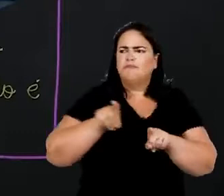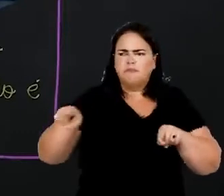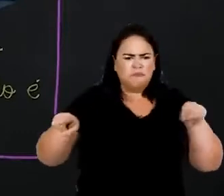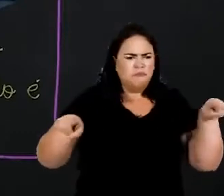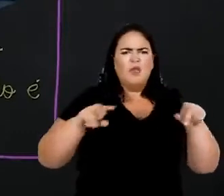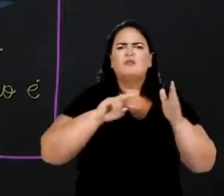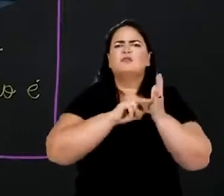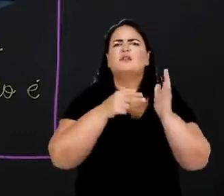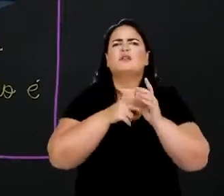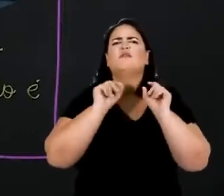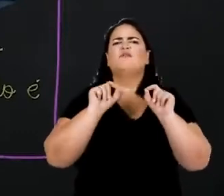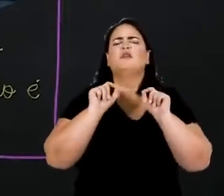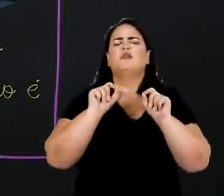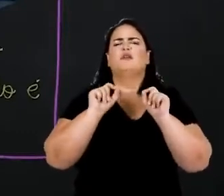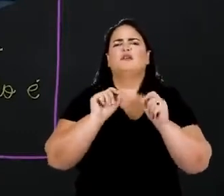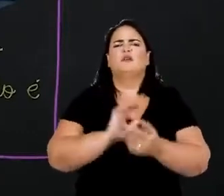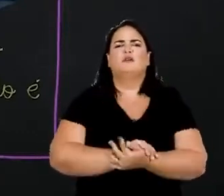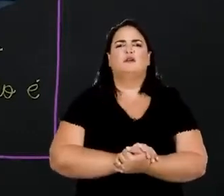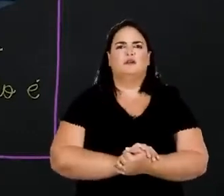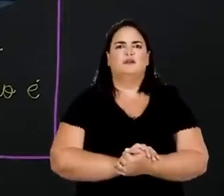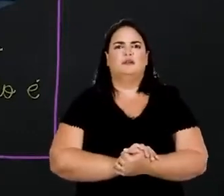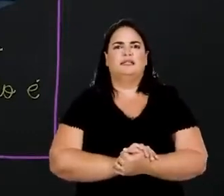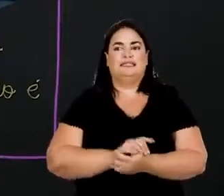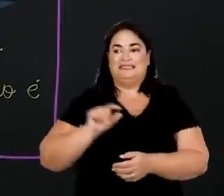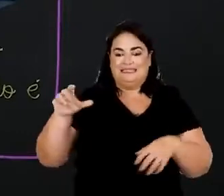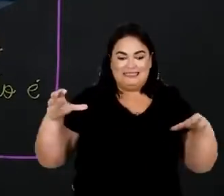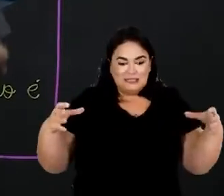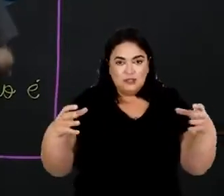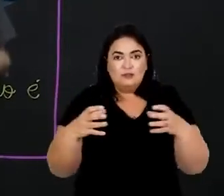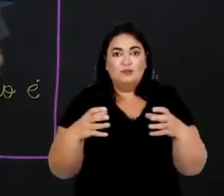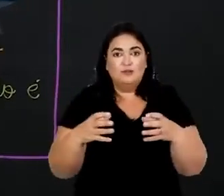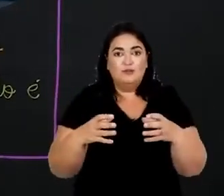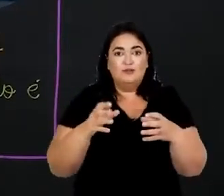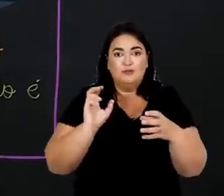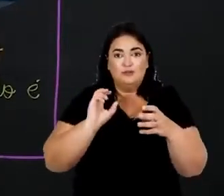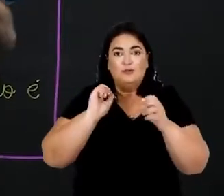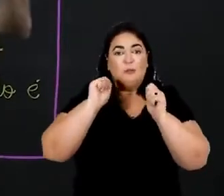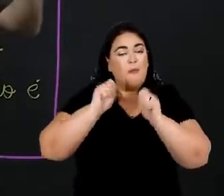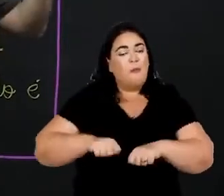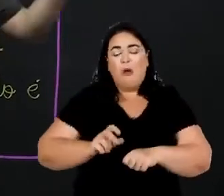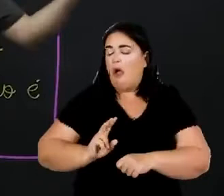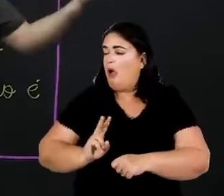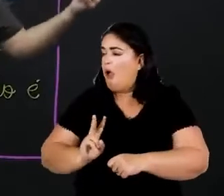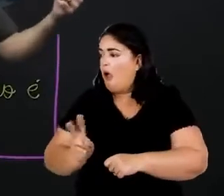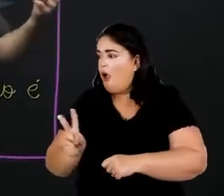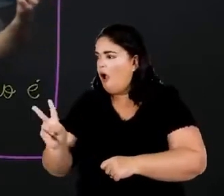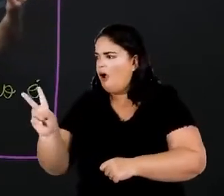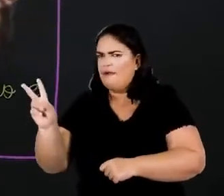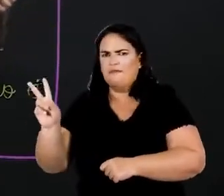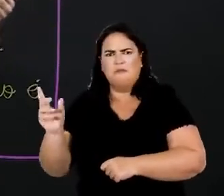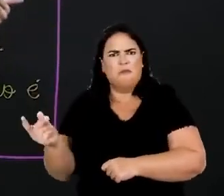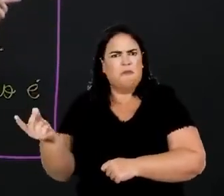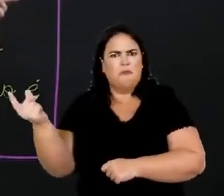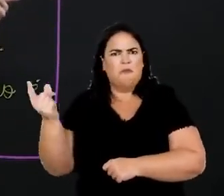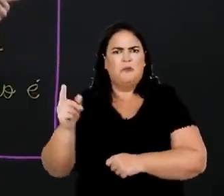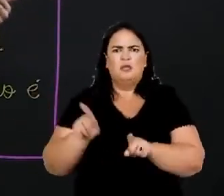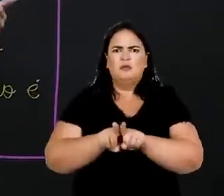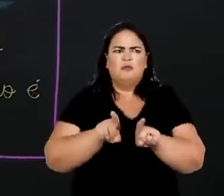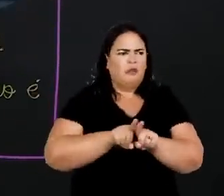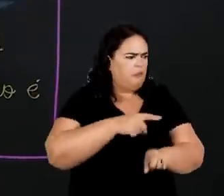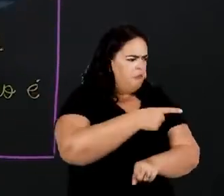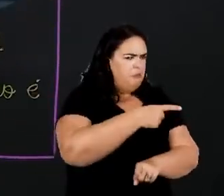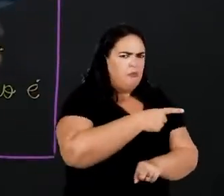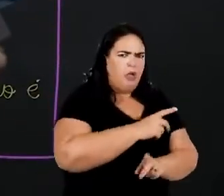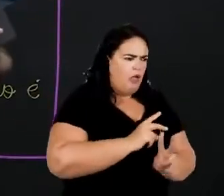que isso quer dizer então quer dizer que esse conjunto ele é infinito tanto para um lado quanto para o